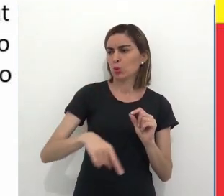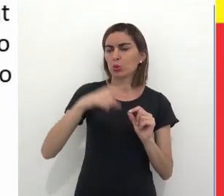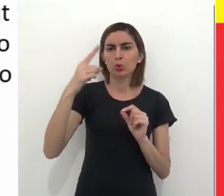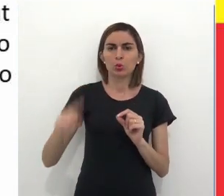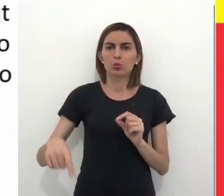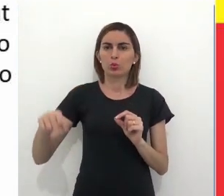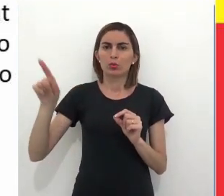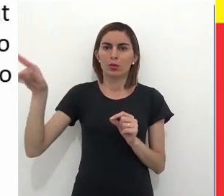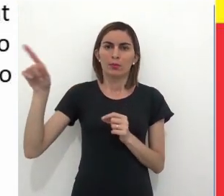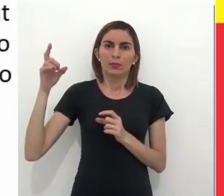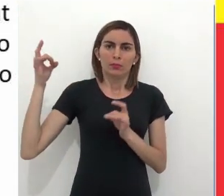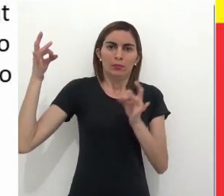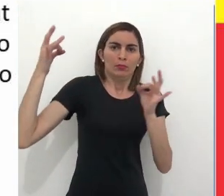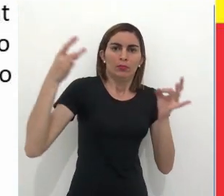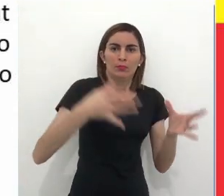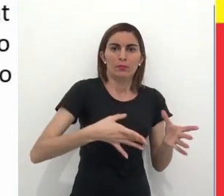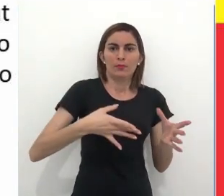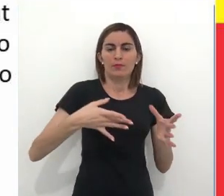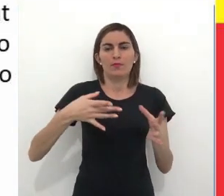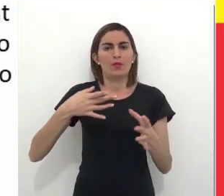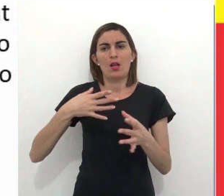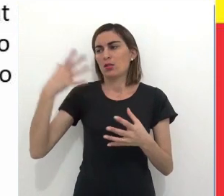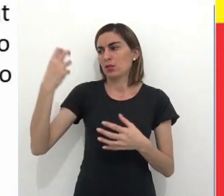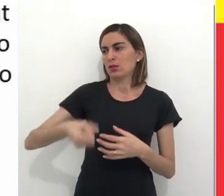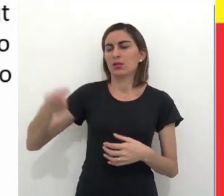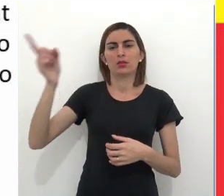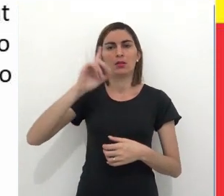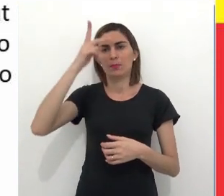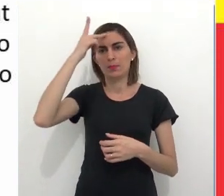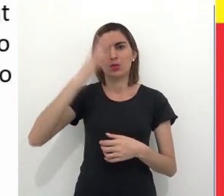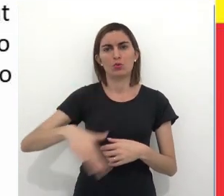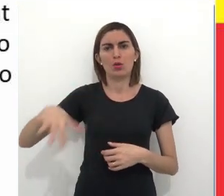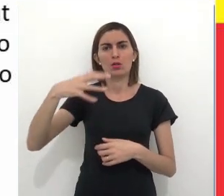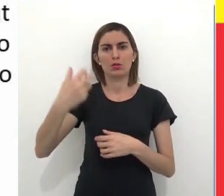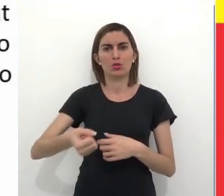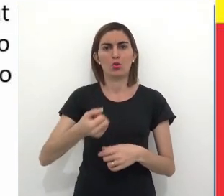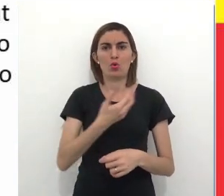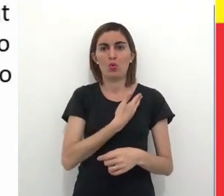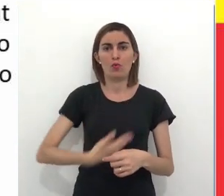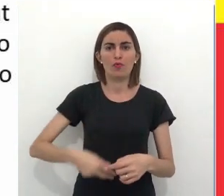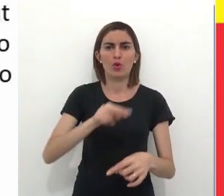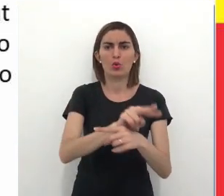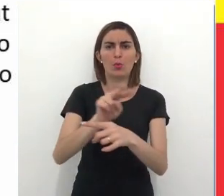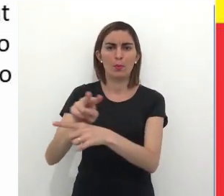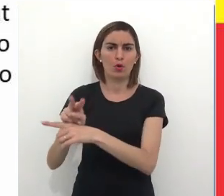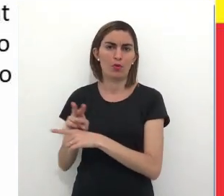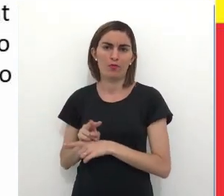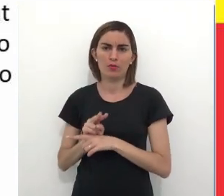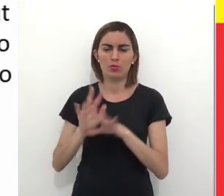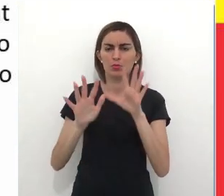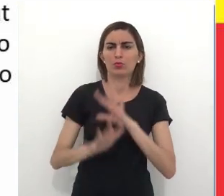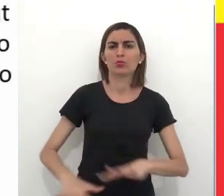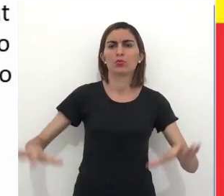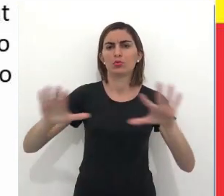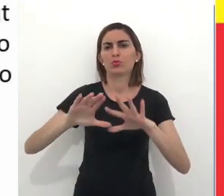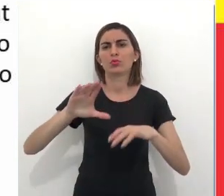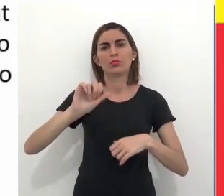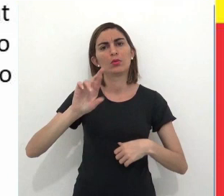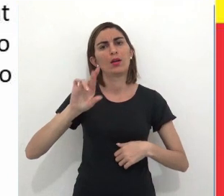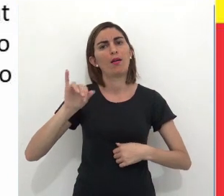nula a sua abdicação. Instalaram um governo provisório para todo o Cariri.